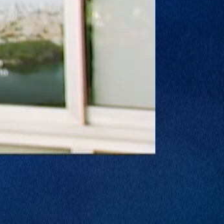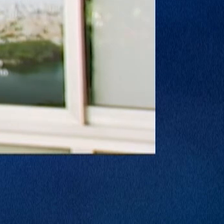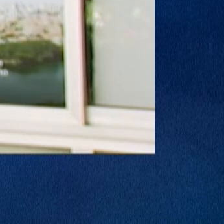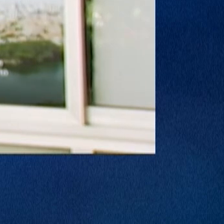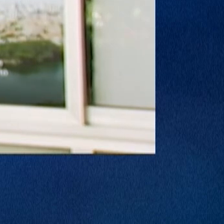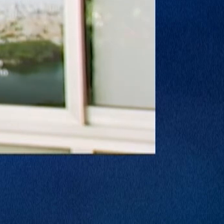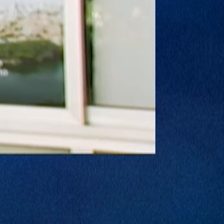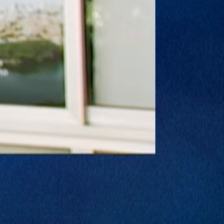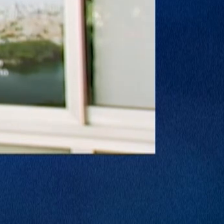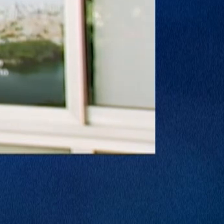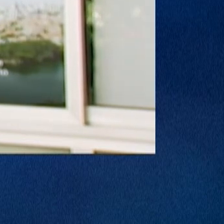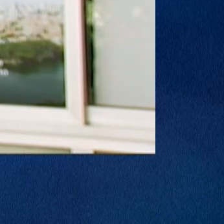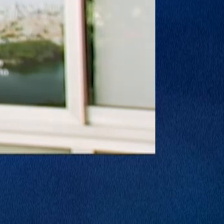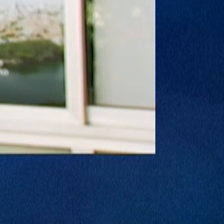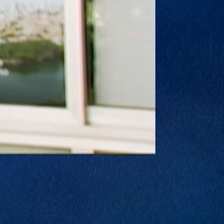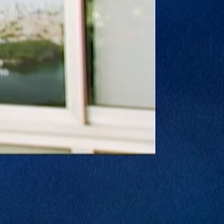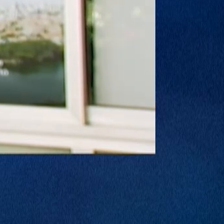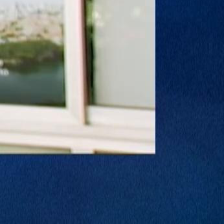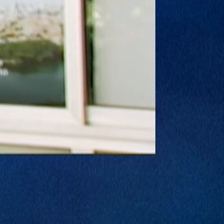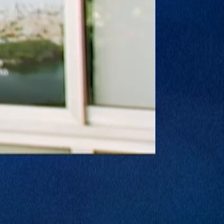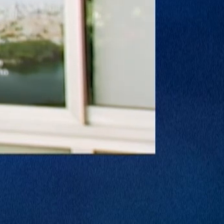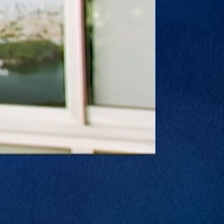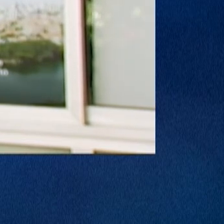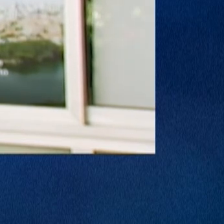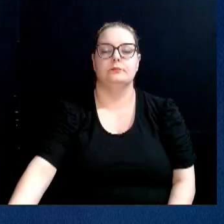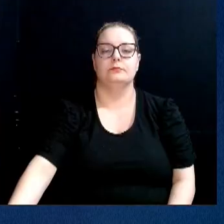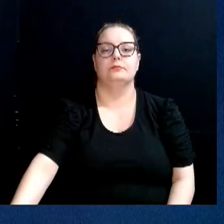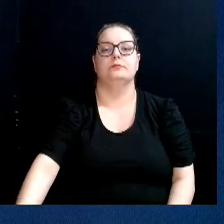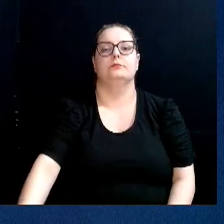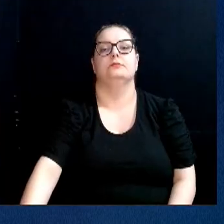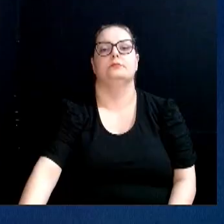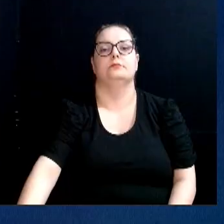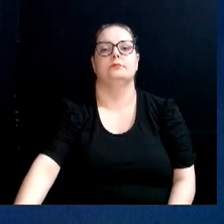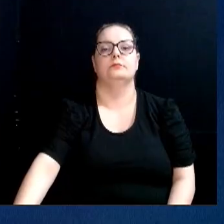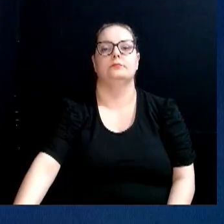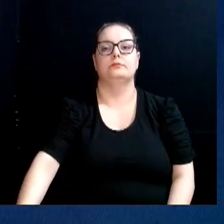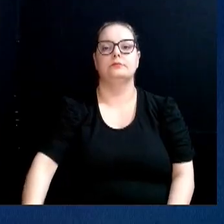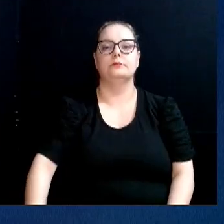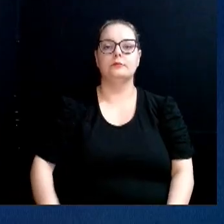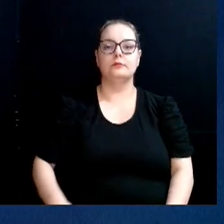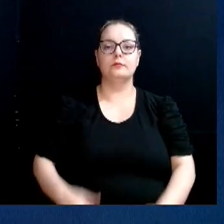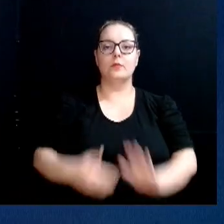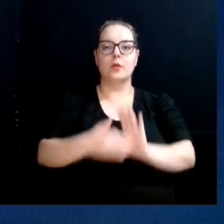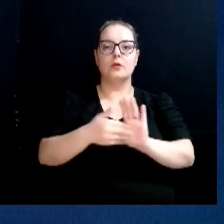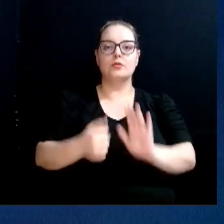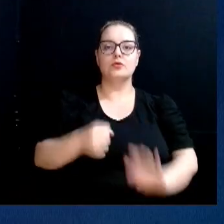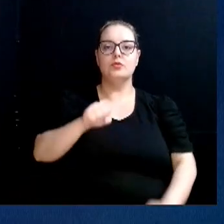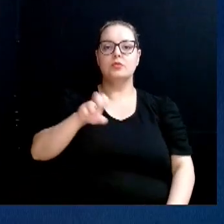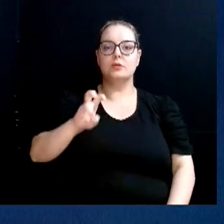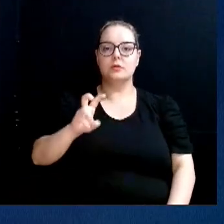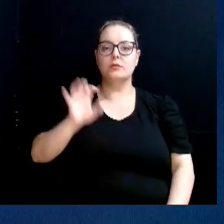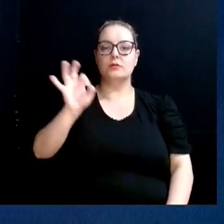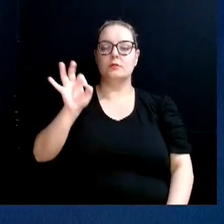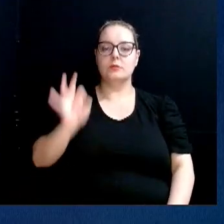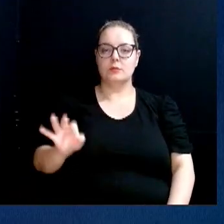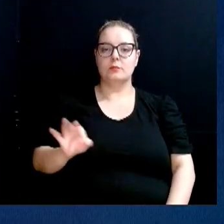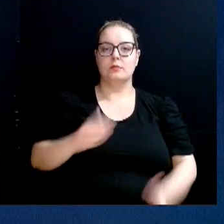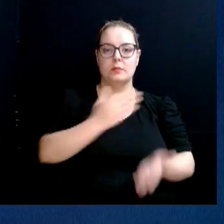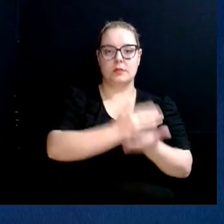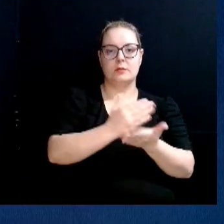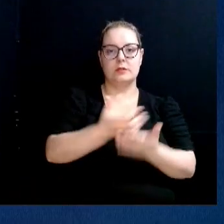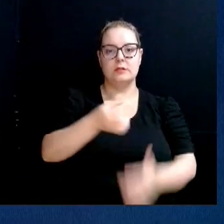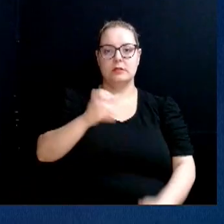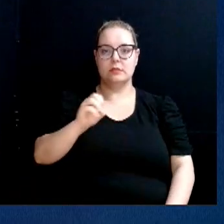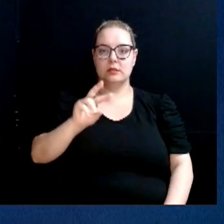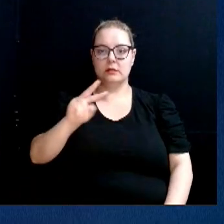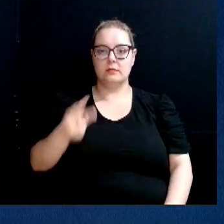Nova etapa de negociação de dívidas com descontos de até 85% e parcelamento em até 60 vezes.